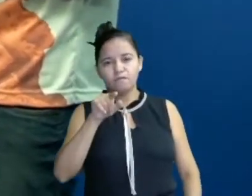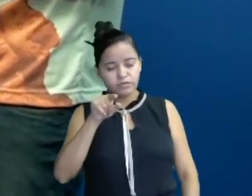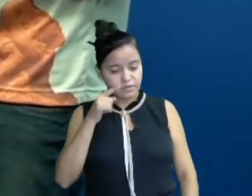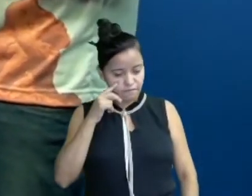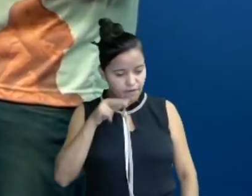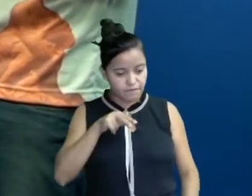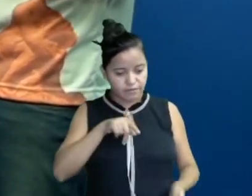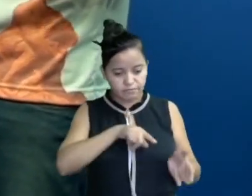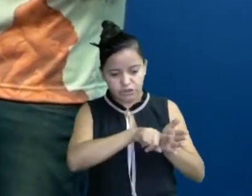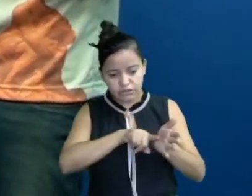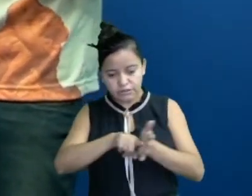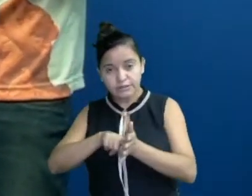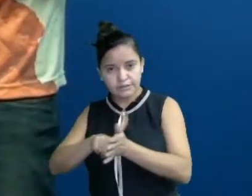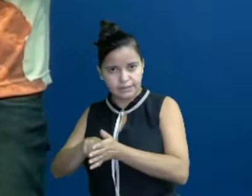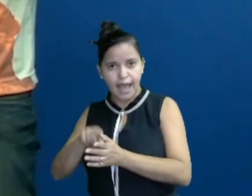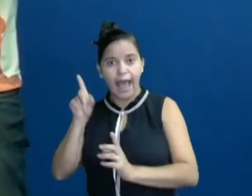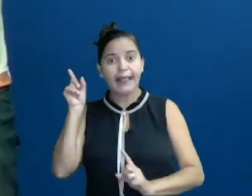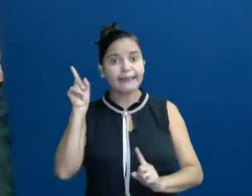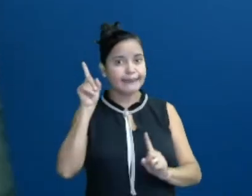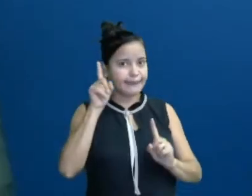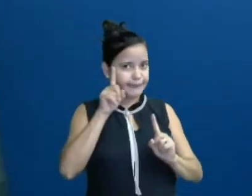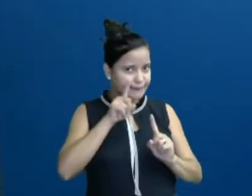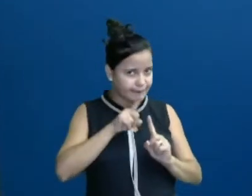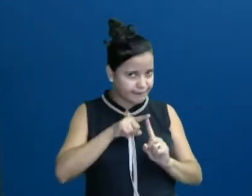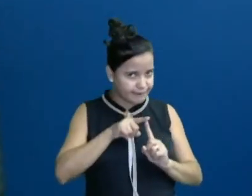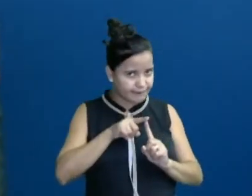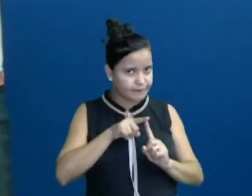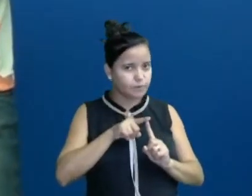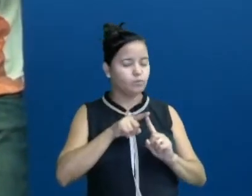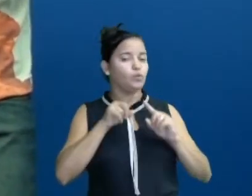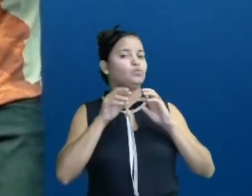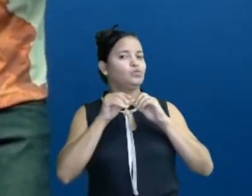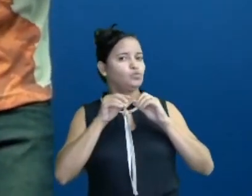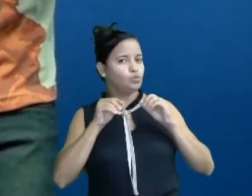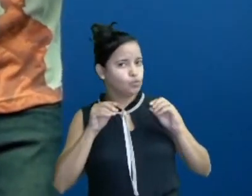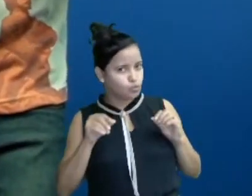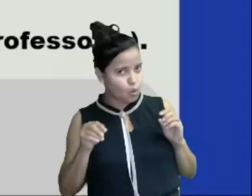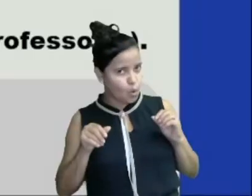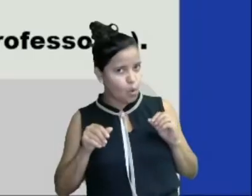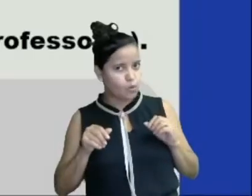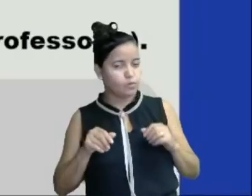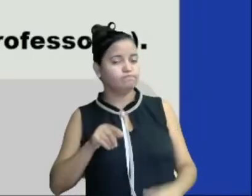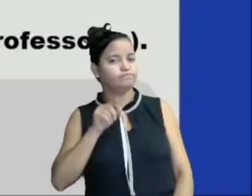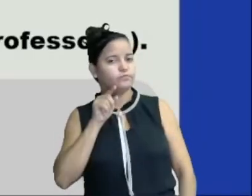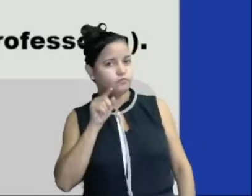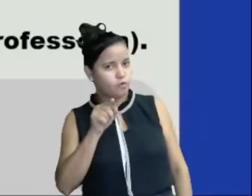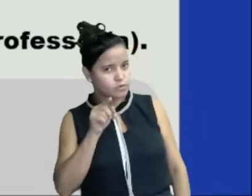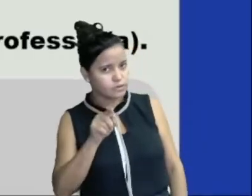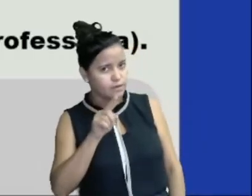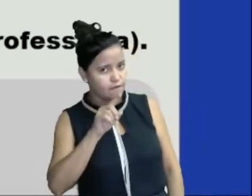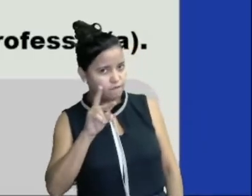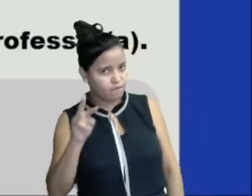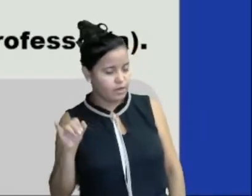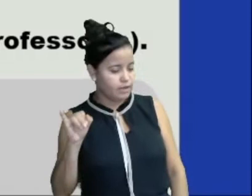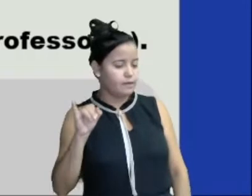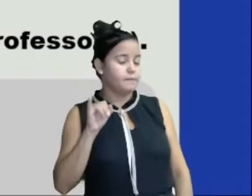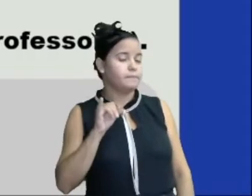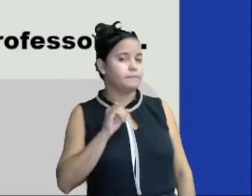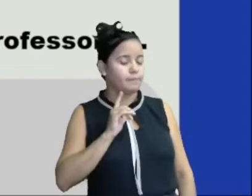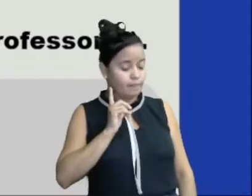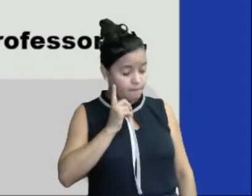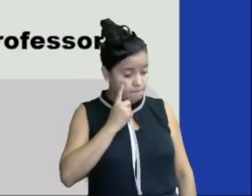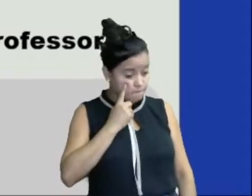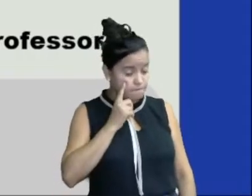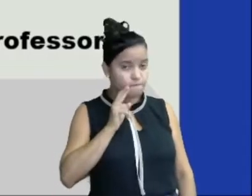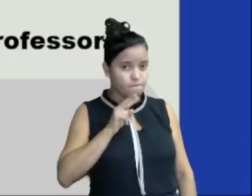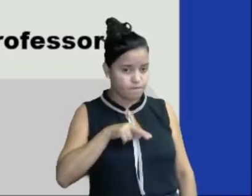dele. Portanto, você vai pegar uma fichinha, você vai observar o solo no entorno da sua casa e você